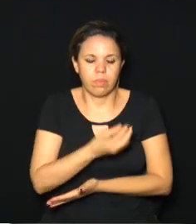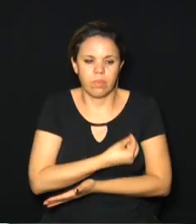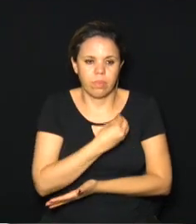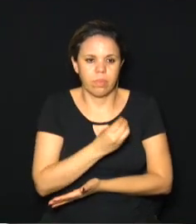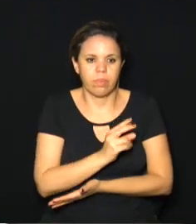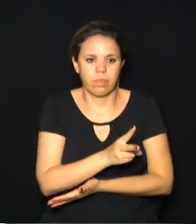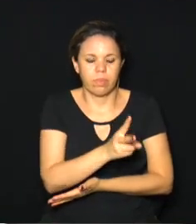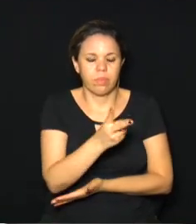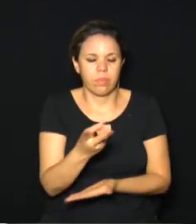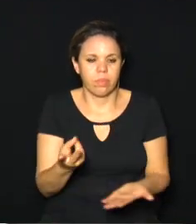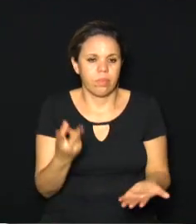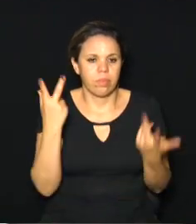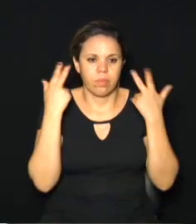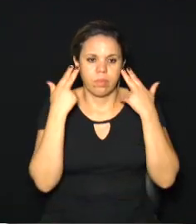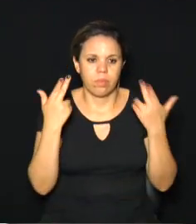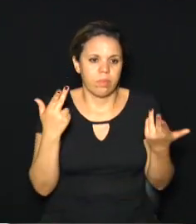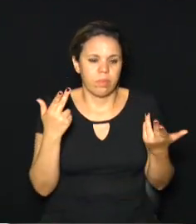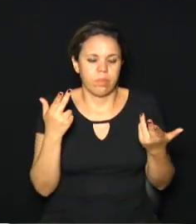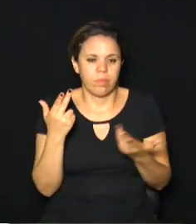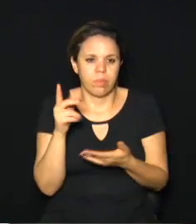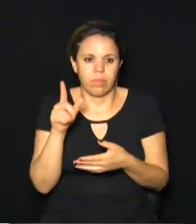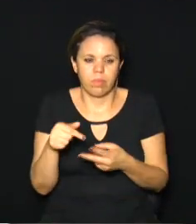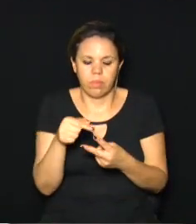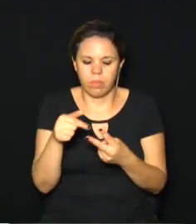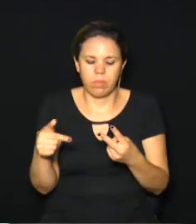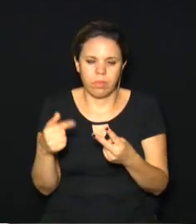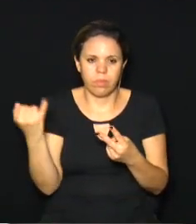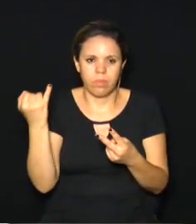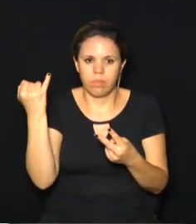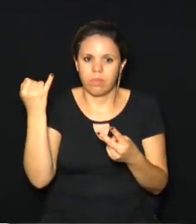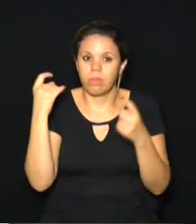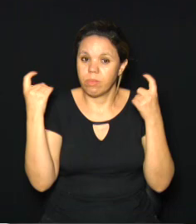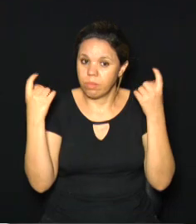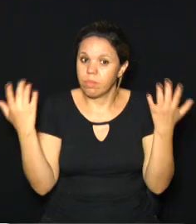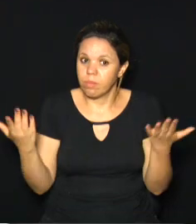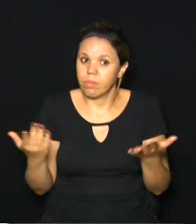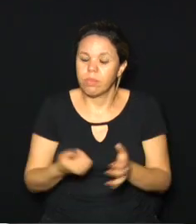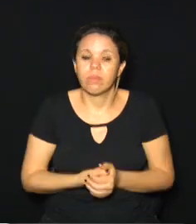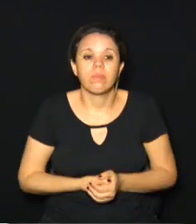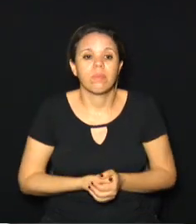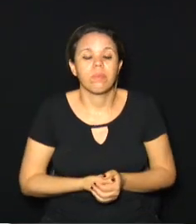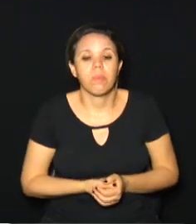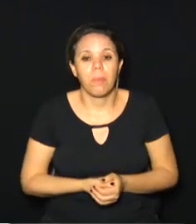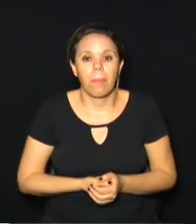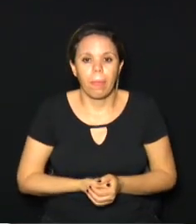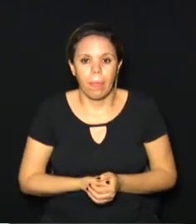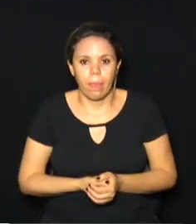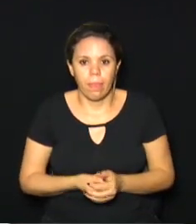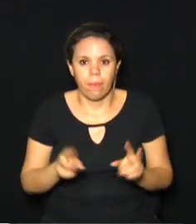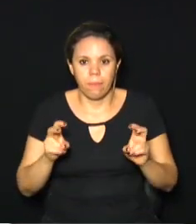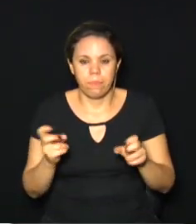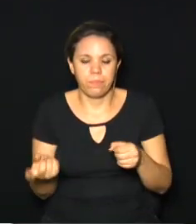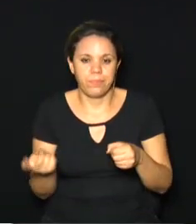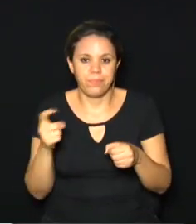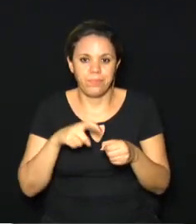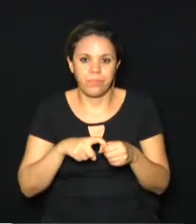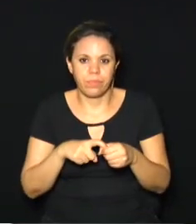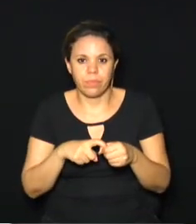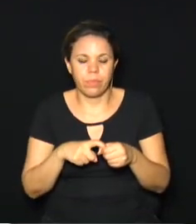esse trabalhador, né? Porque realmente são duas coisas preocupantes agora. Com relação ao retorno,